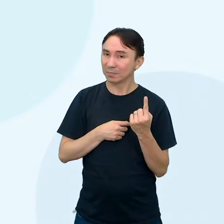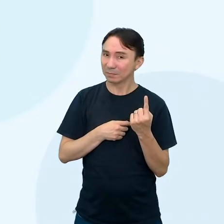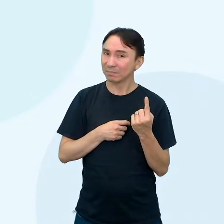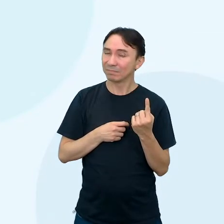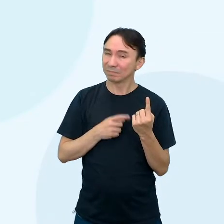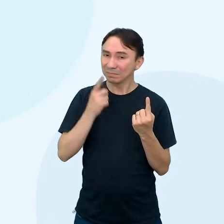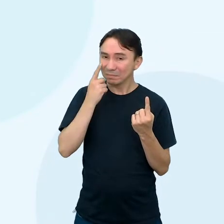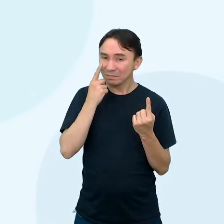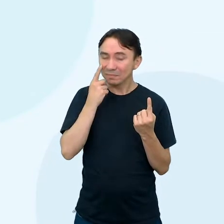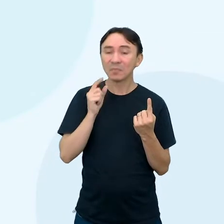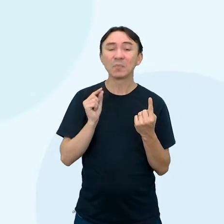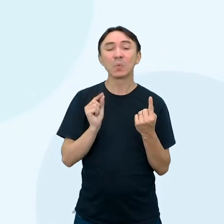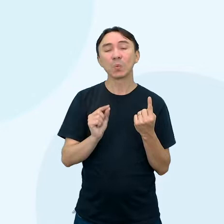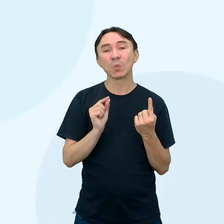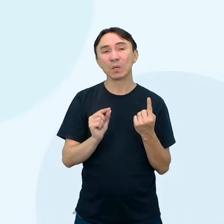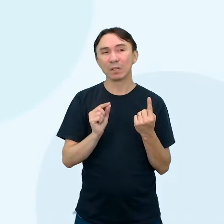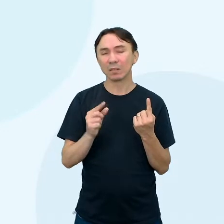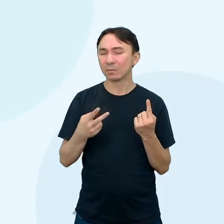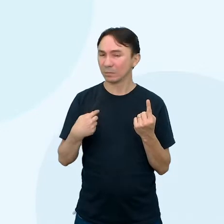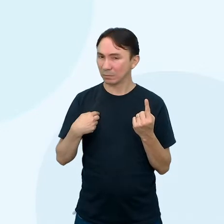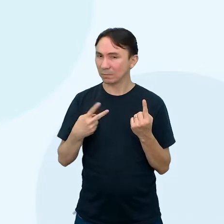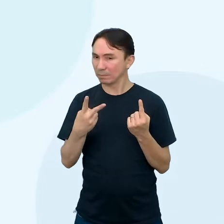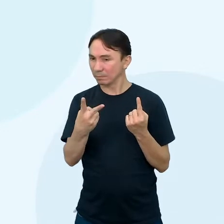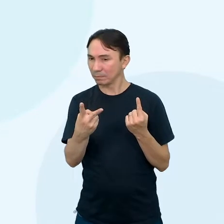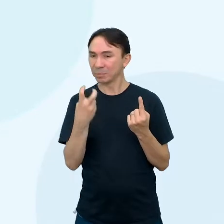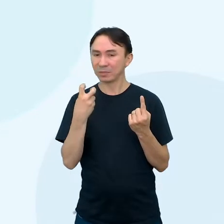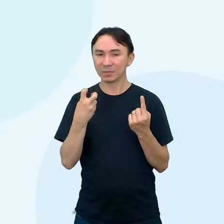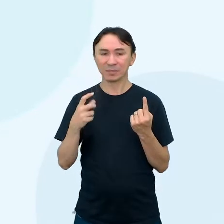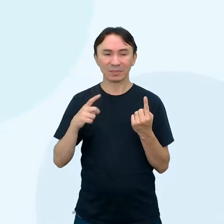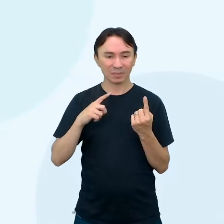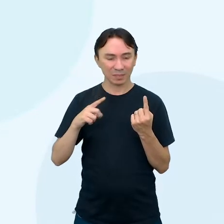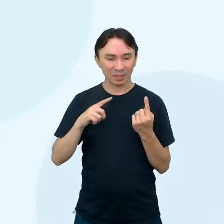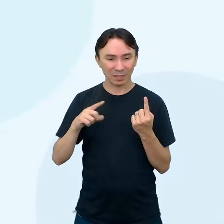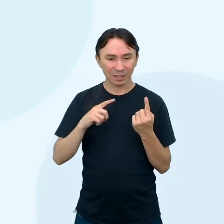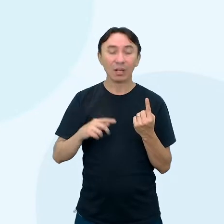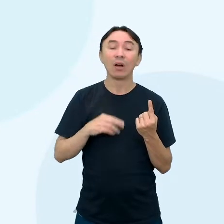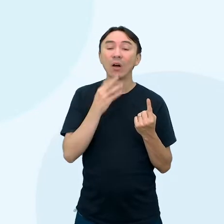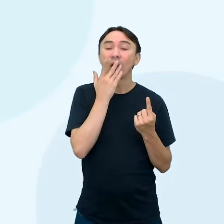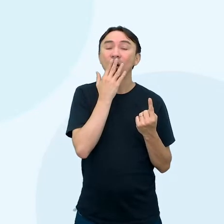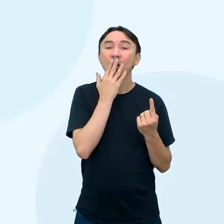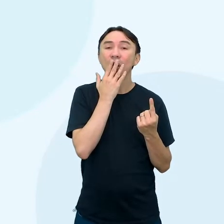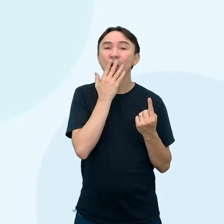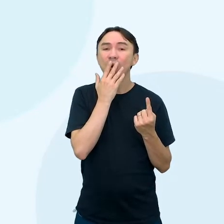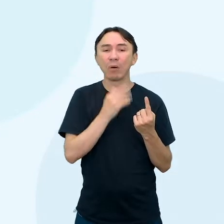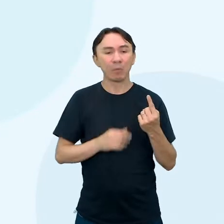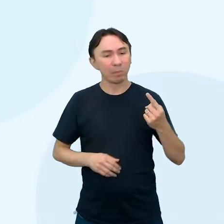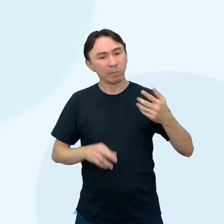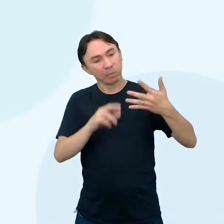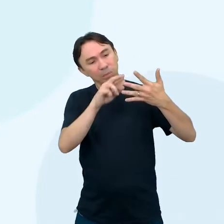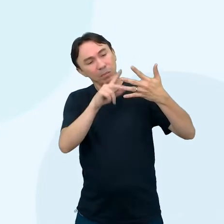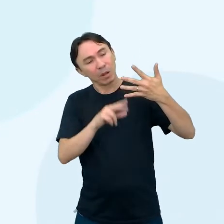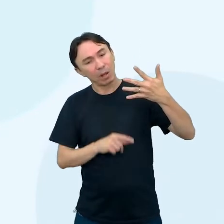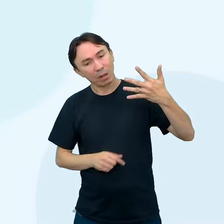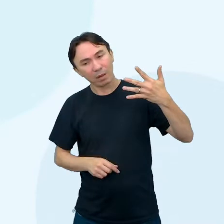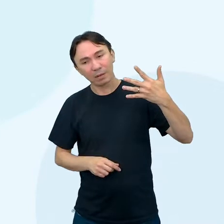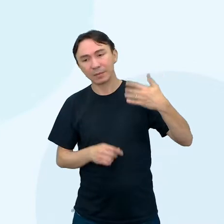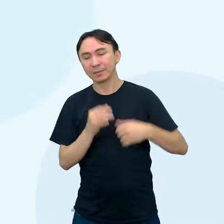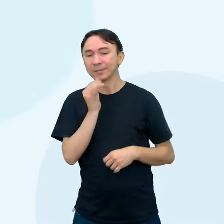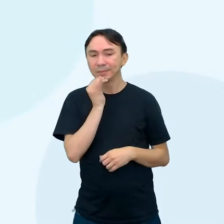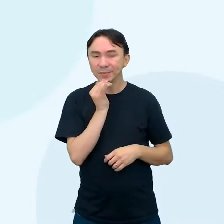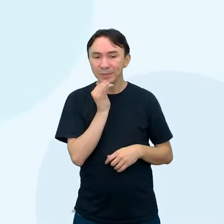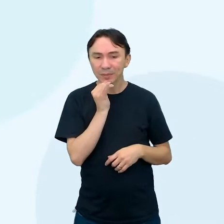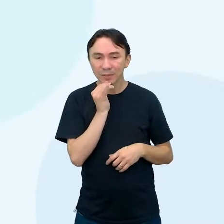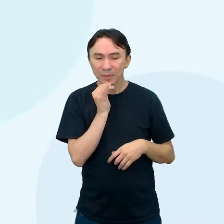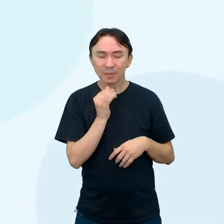por exemplo, eu estou conseguindo perceber, por exemplo, diferentes cores no solo, né? Então, uma parte, por exemplo, me parece, né,